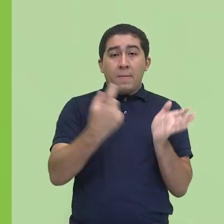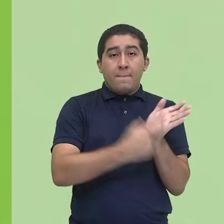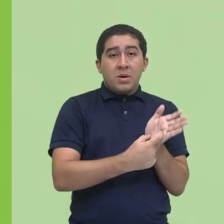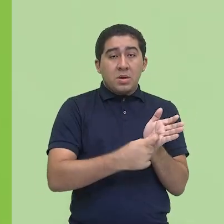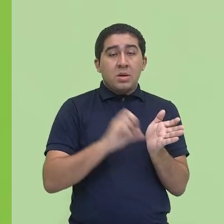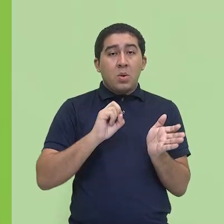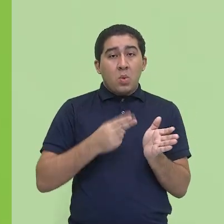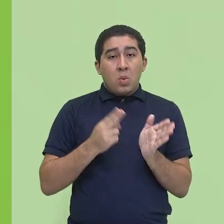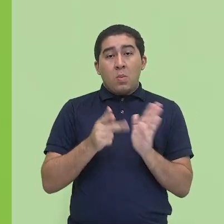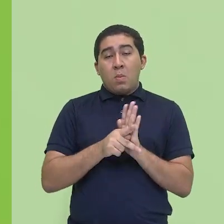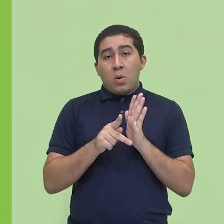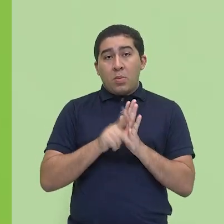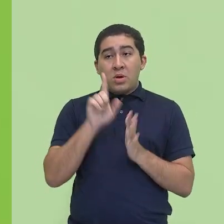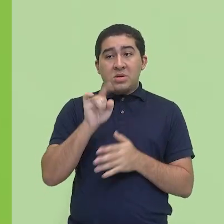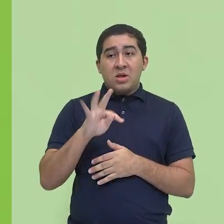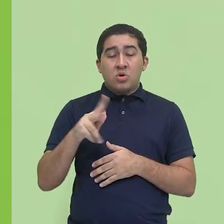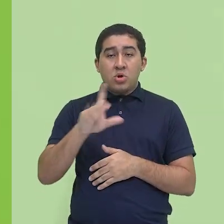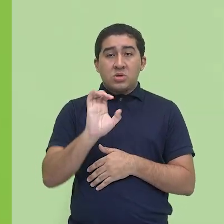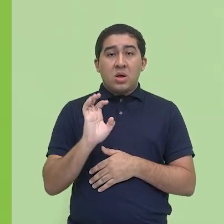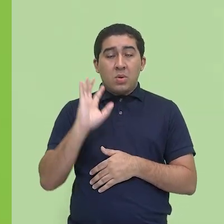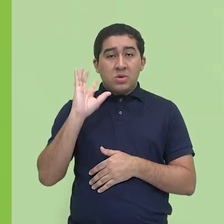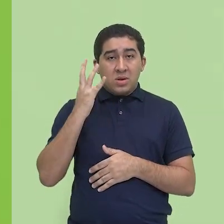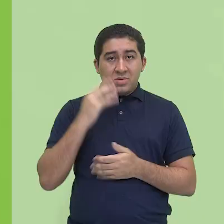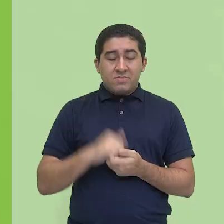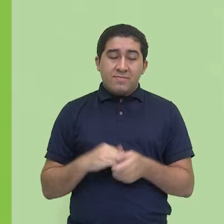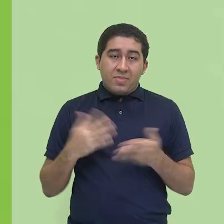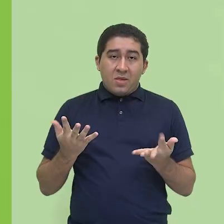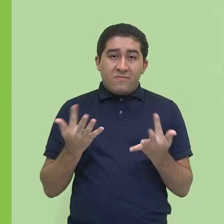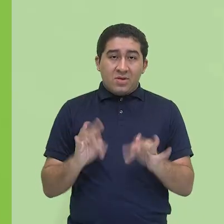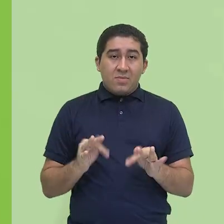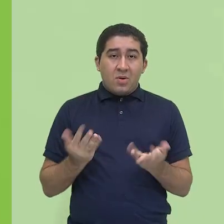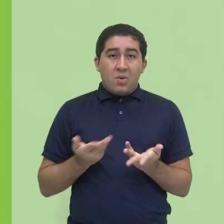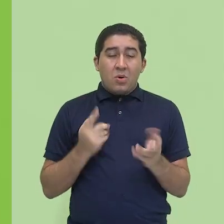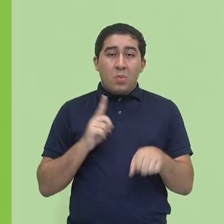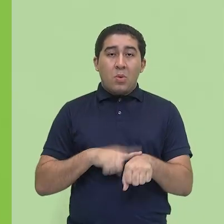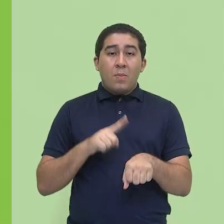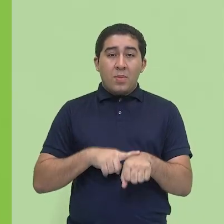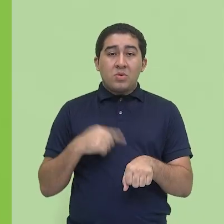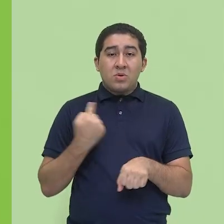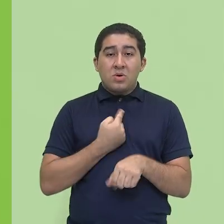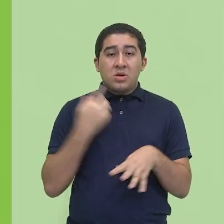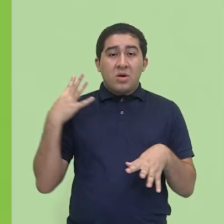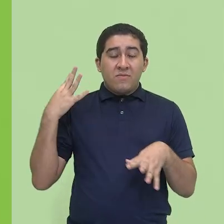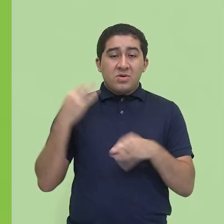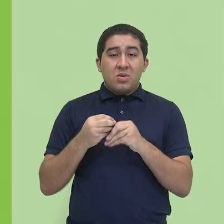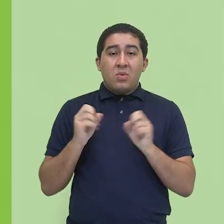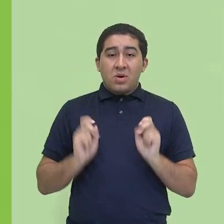ou então do processo de eletrólise, tá bom, gente? Por aqui finalizamos esse momento de